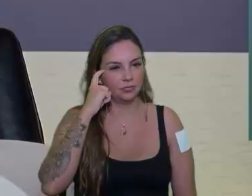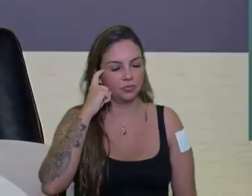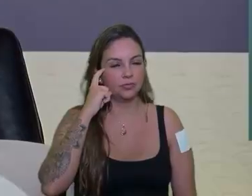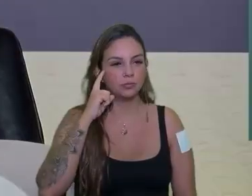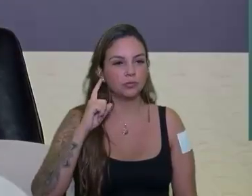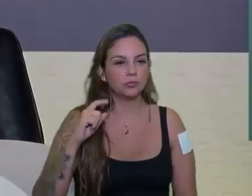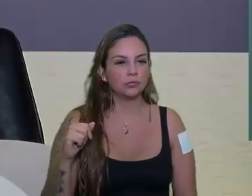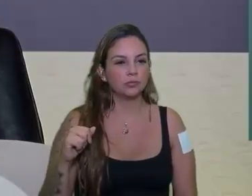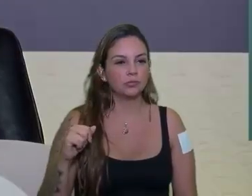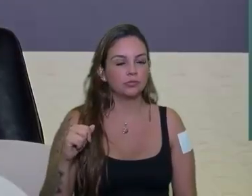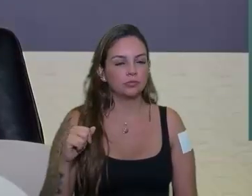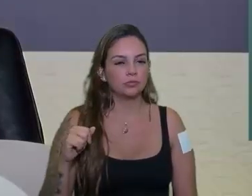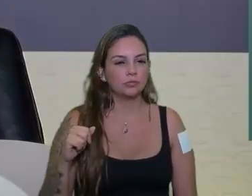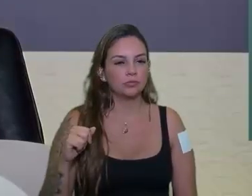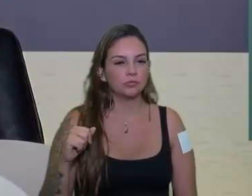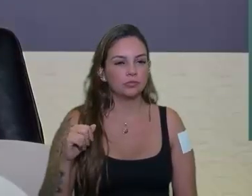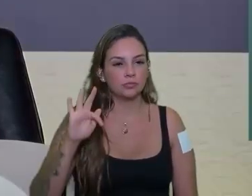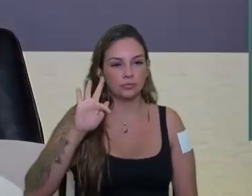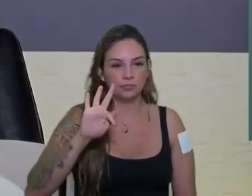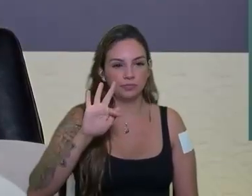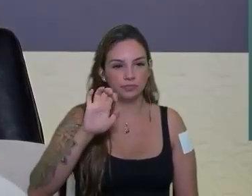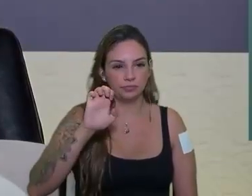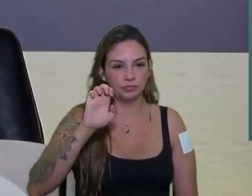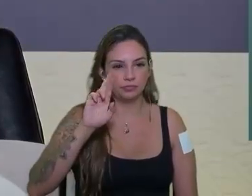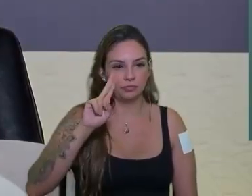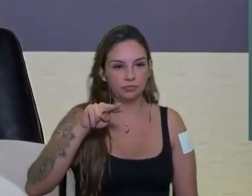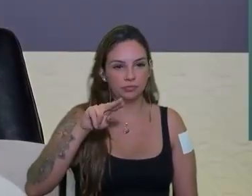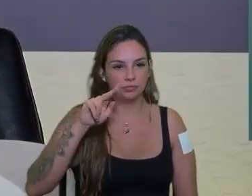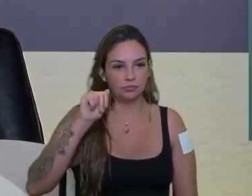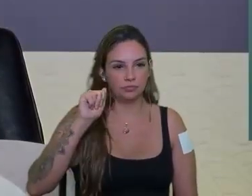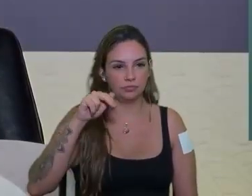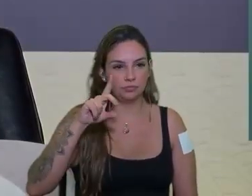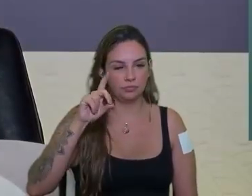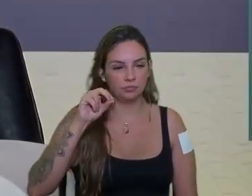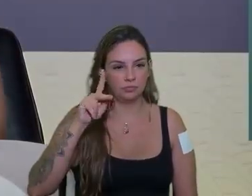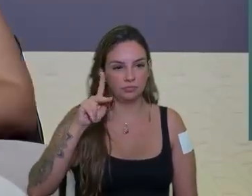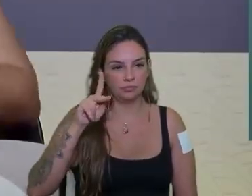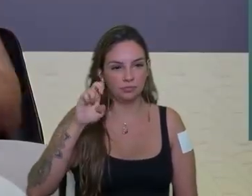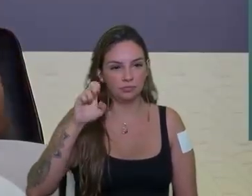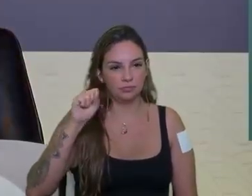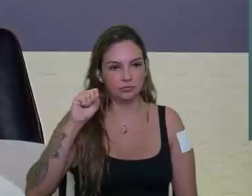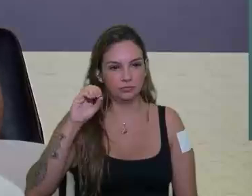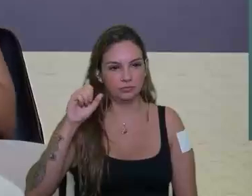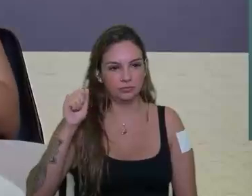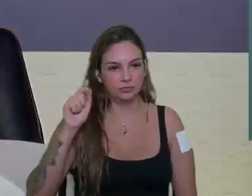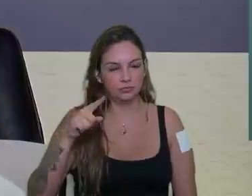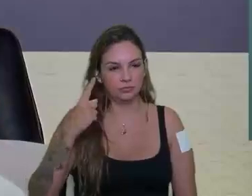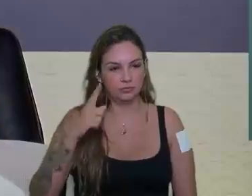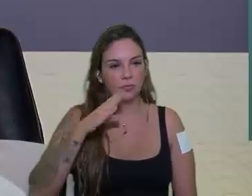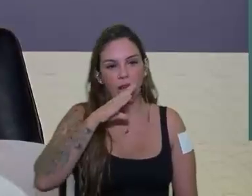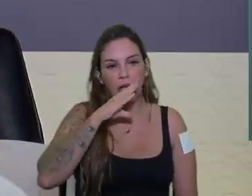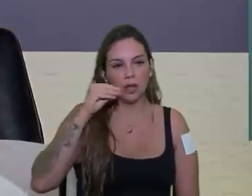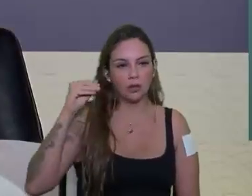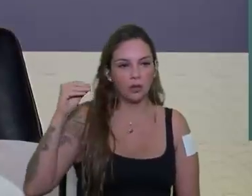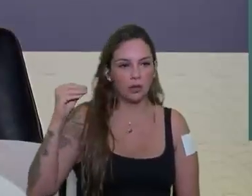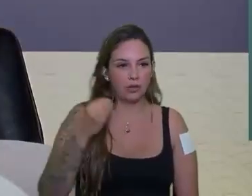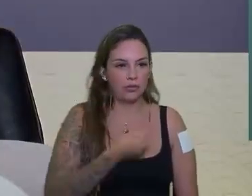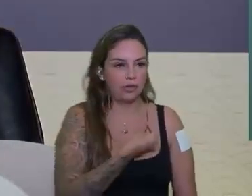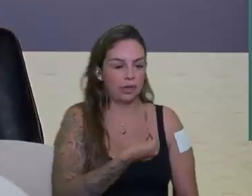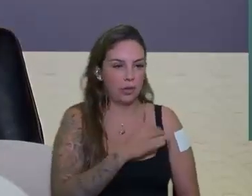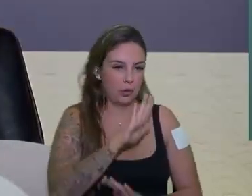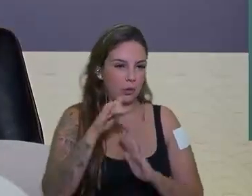De que Fernando Pessoa foi adolescente a vida